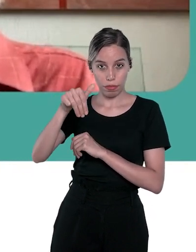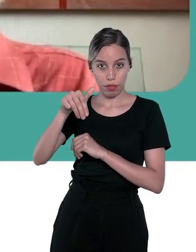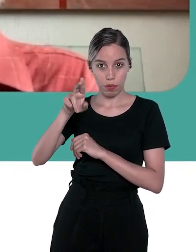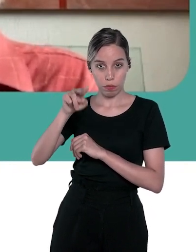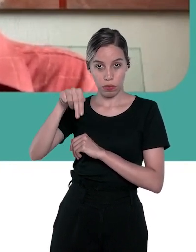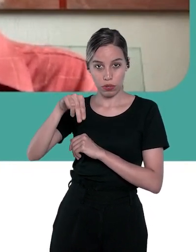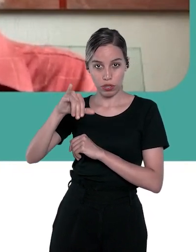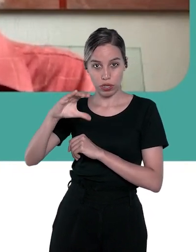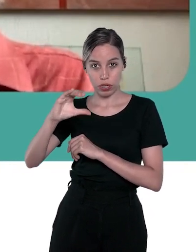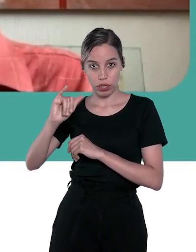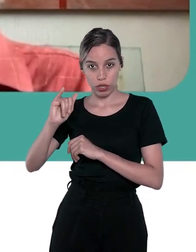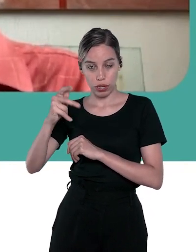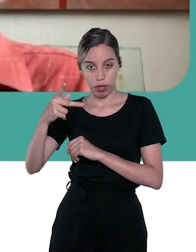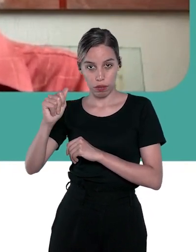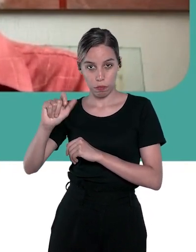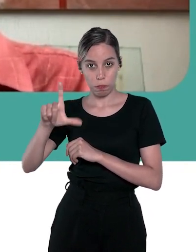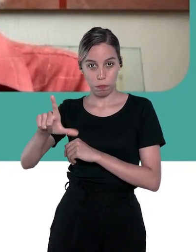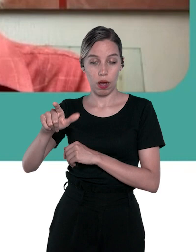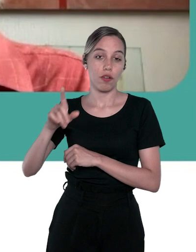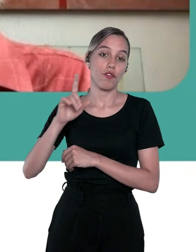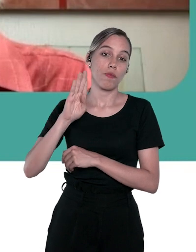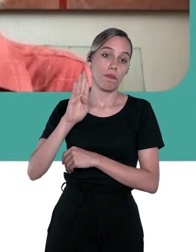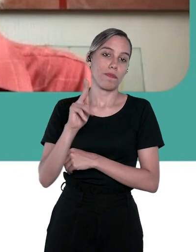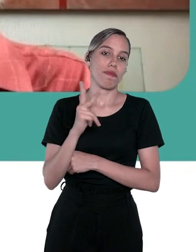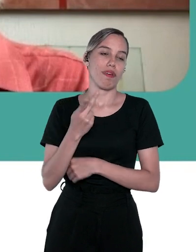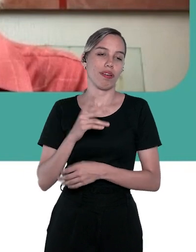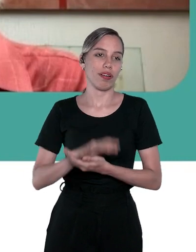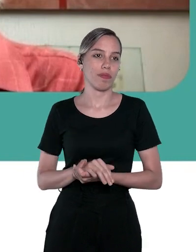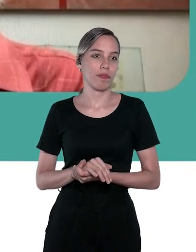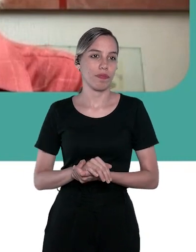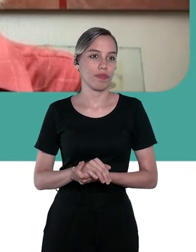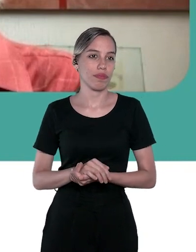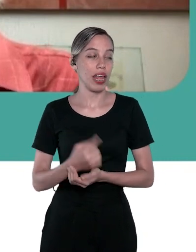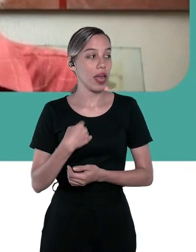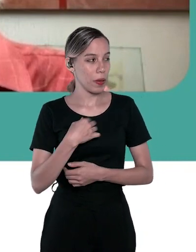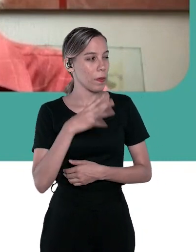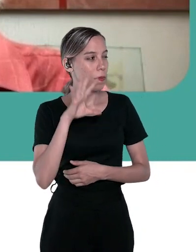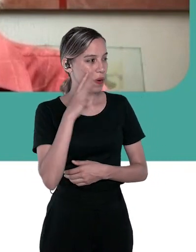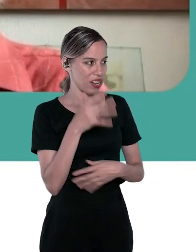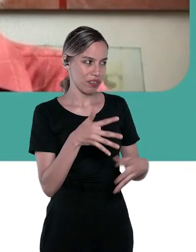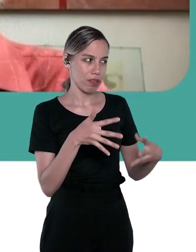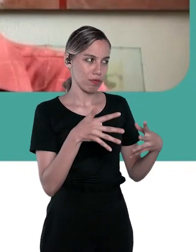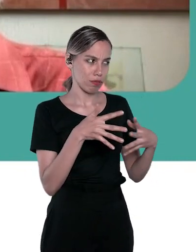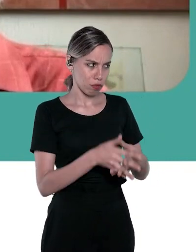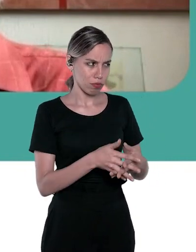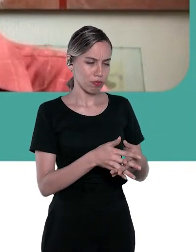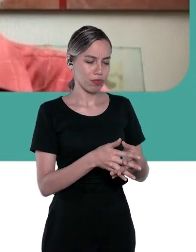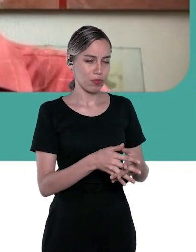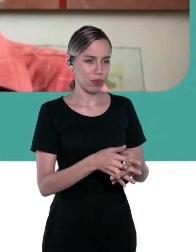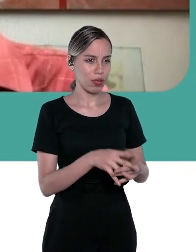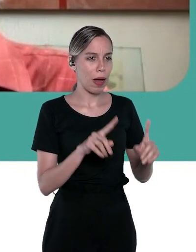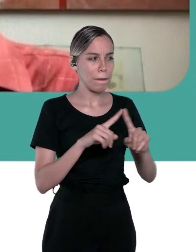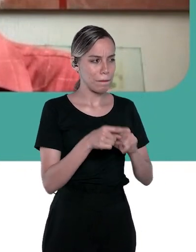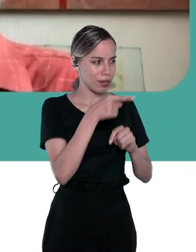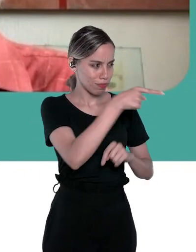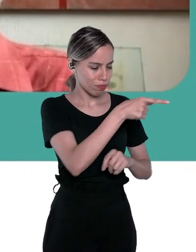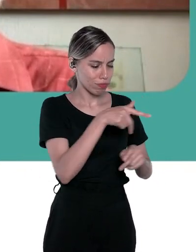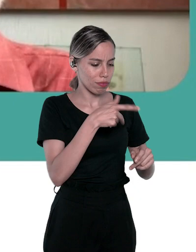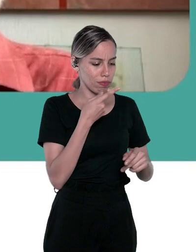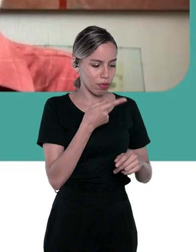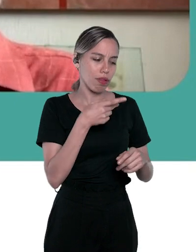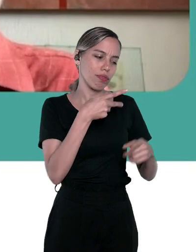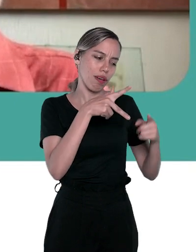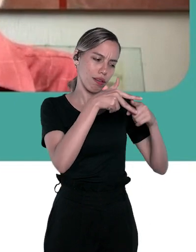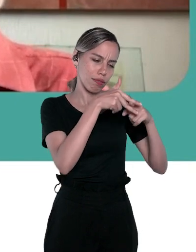Ué, que está aqui na biografia que eu recebi, eu acho que eu dei uma confundida, então. Então está feita a correção.